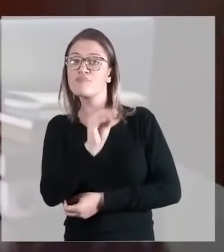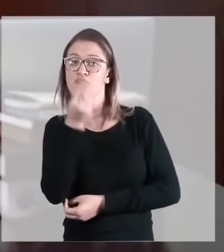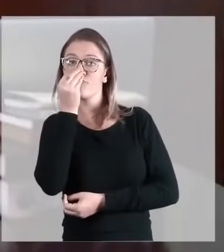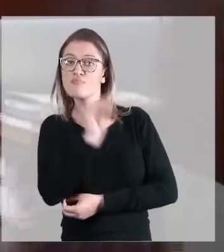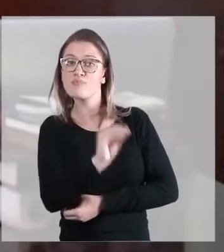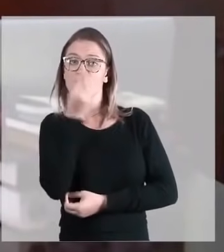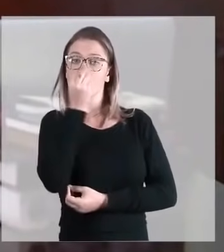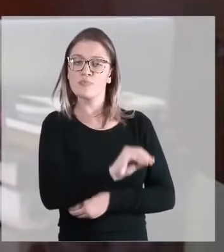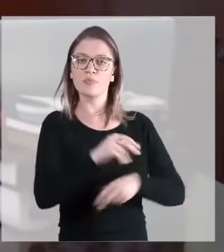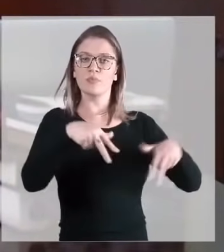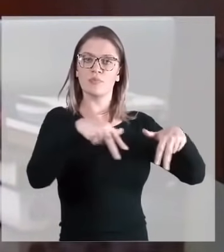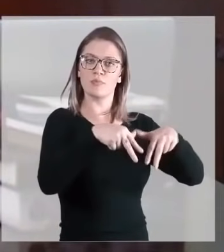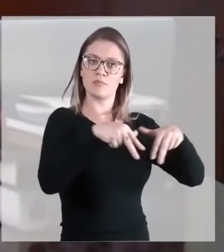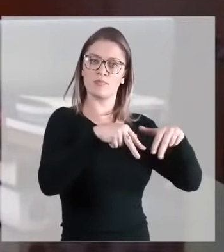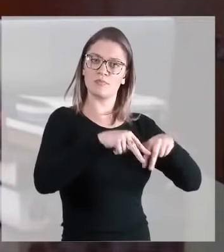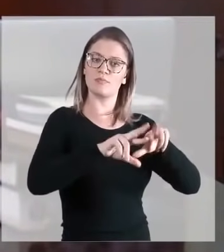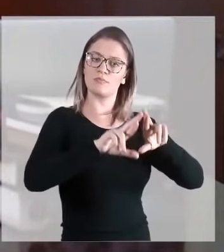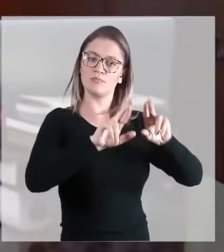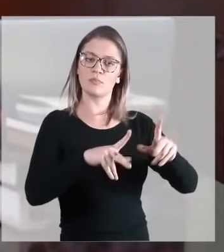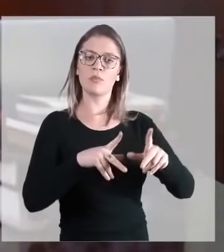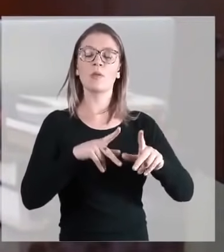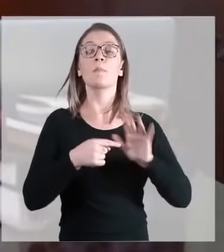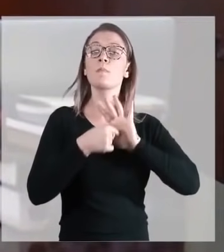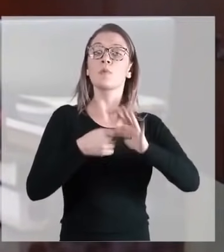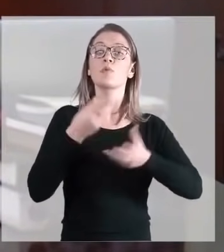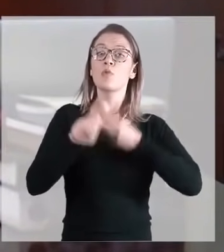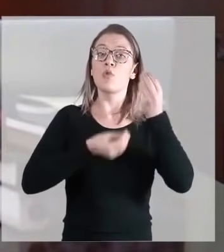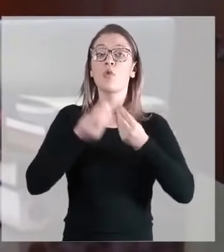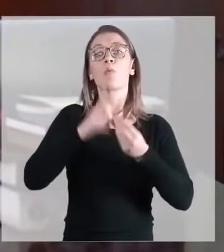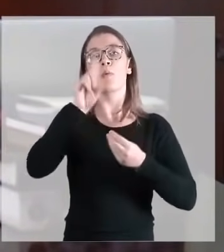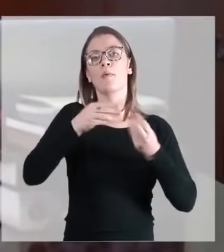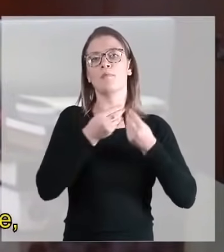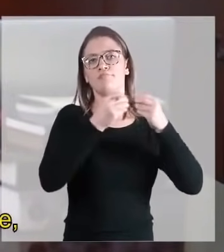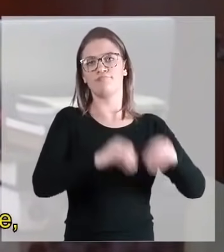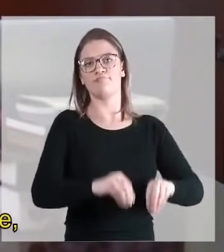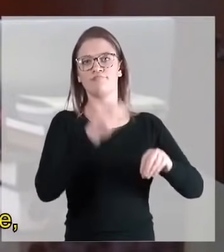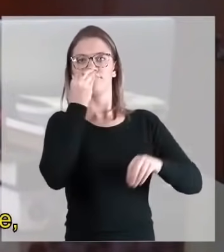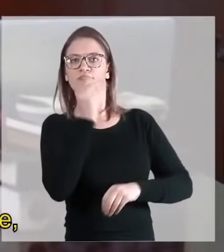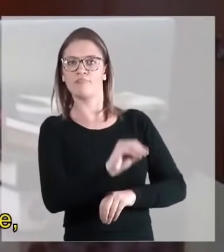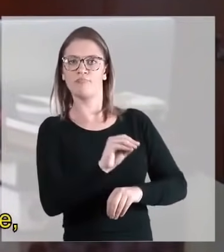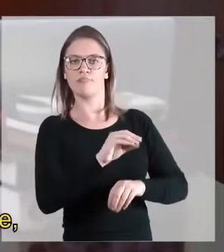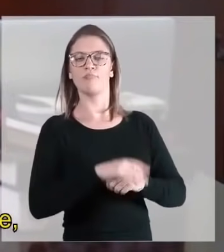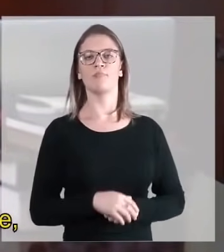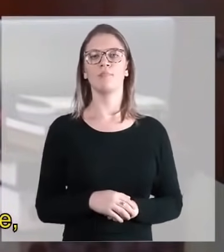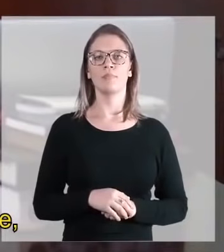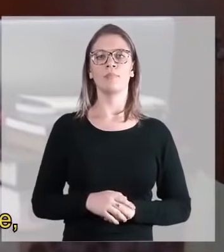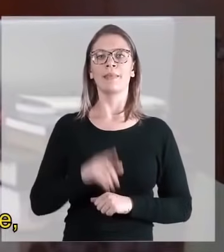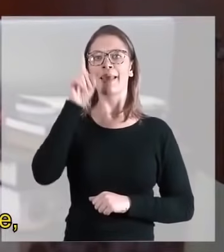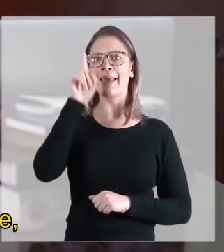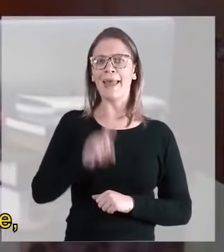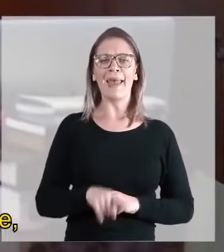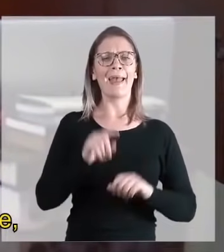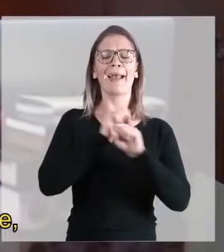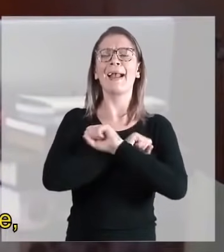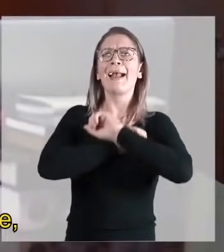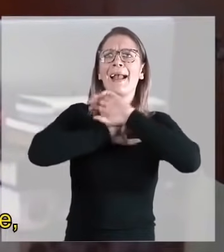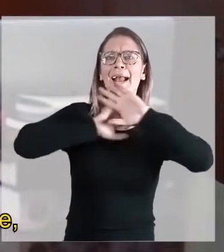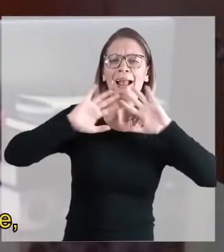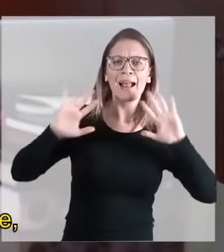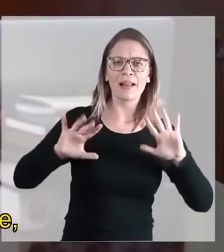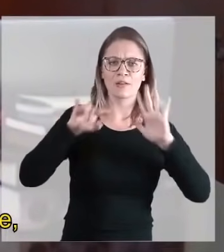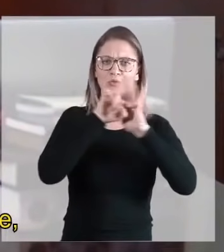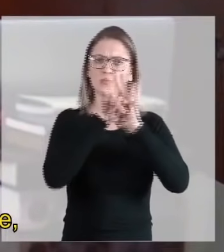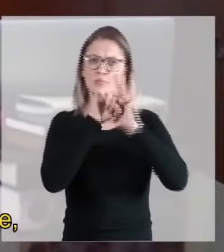gênero e sexuais pode ser prejudicial para a educação das nossas crianças. É ponto quase pacífico entre os